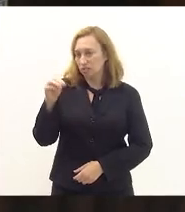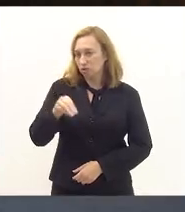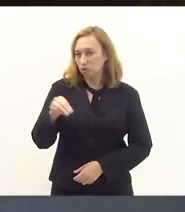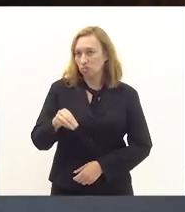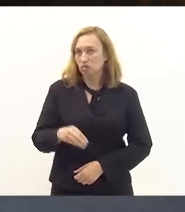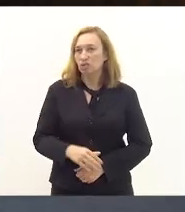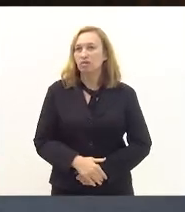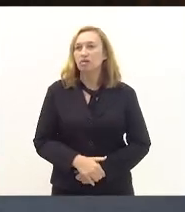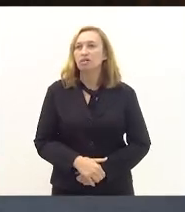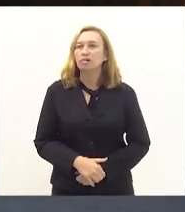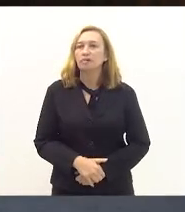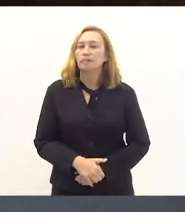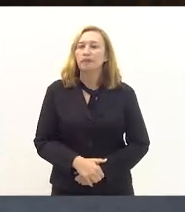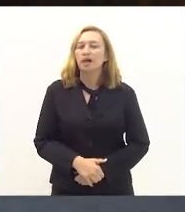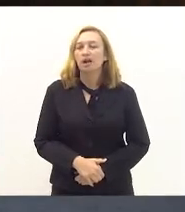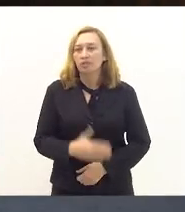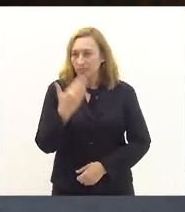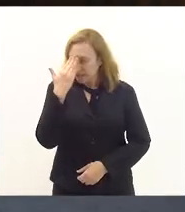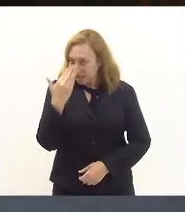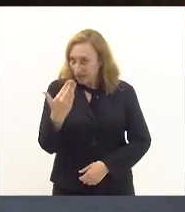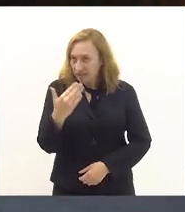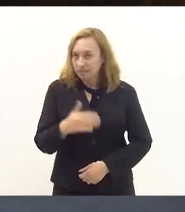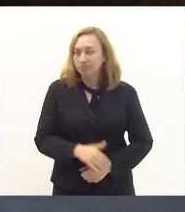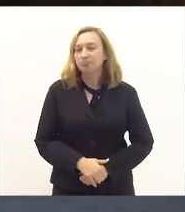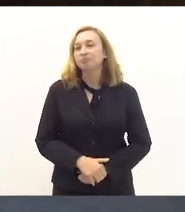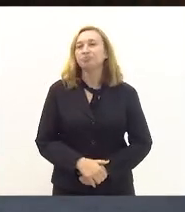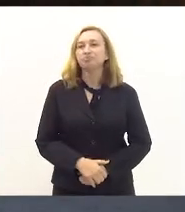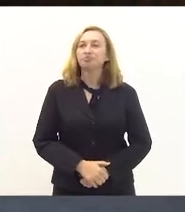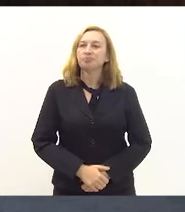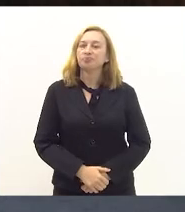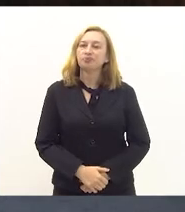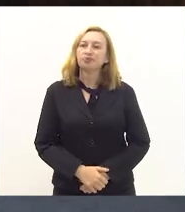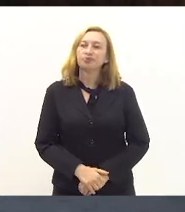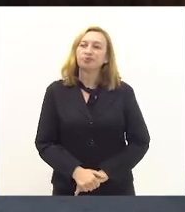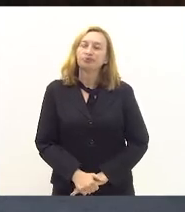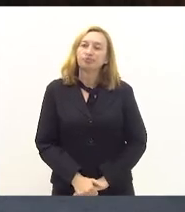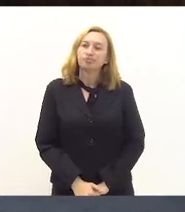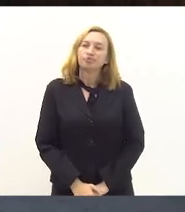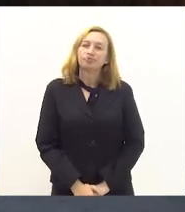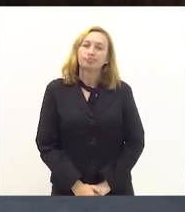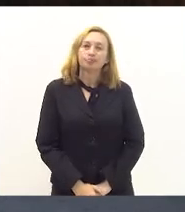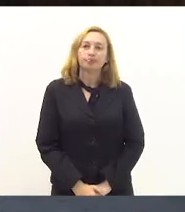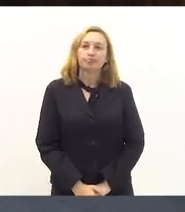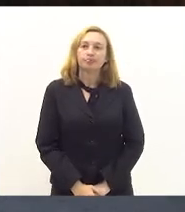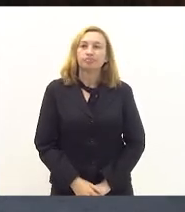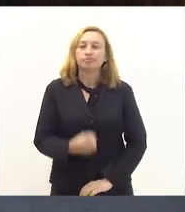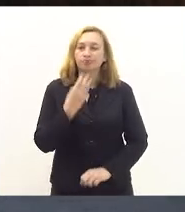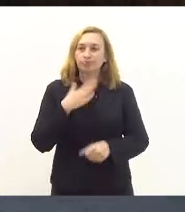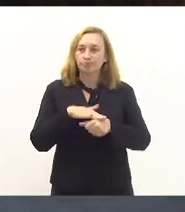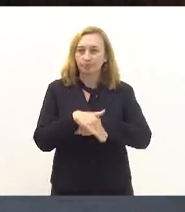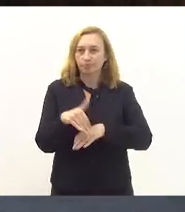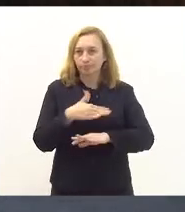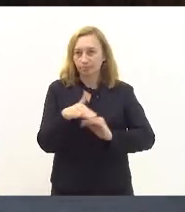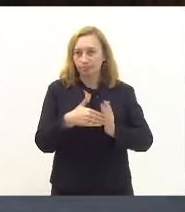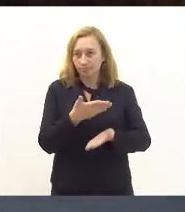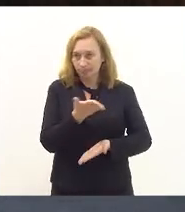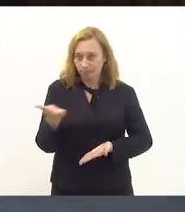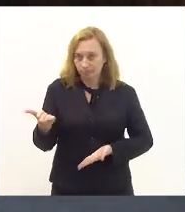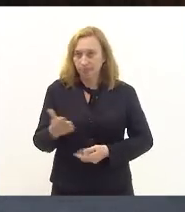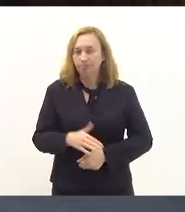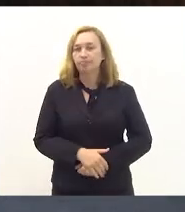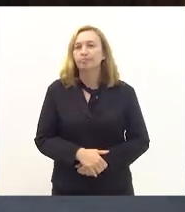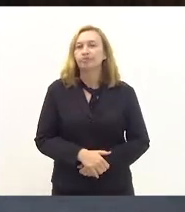5 minutos. Muito obrigado. Carlos Alberto Daut Brizola. Muito obrigado, muito boa noite a todos e a todas